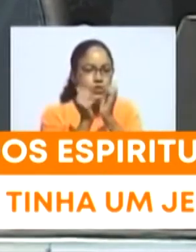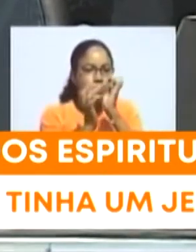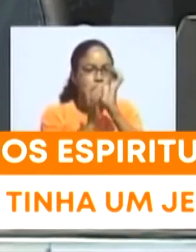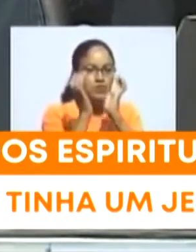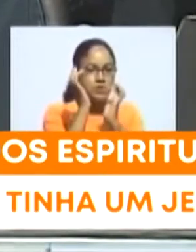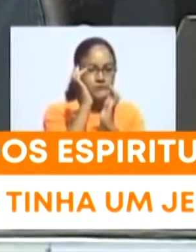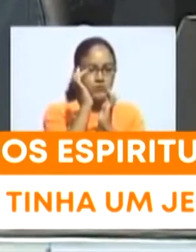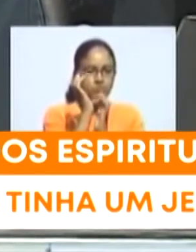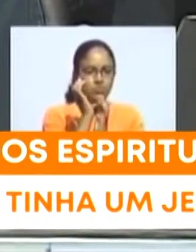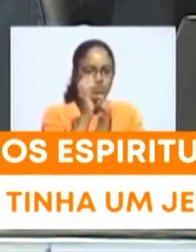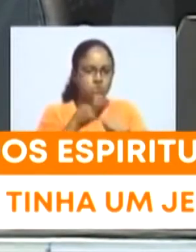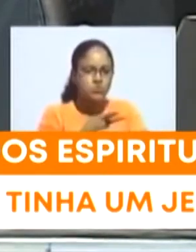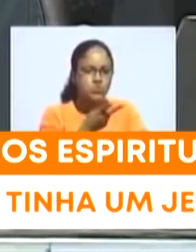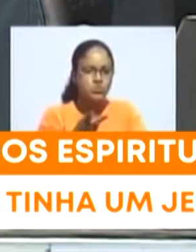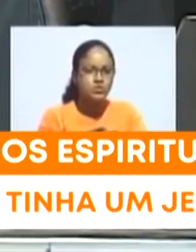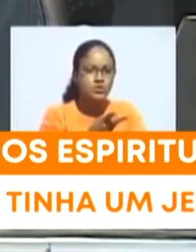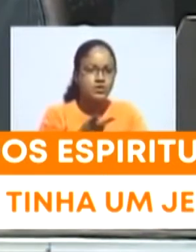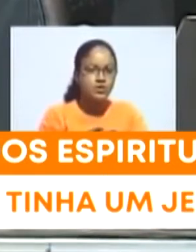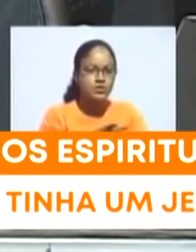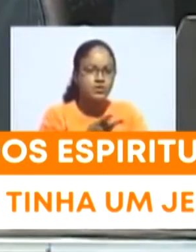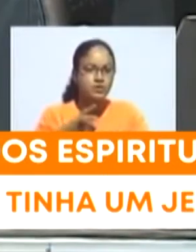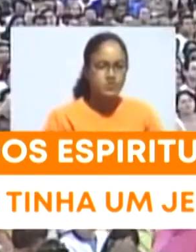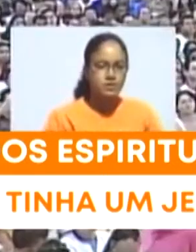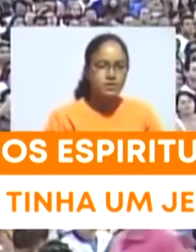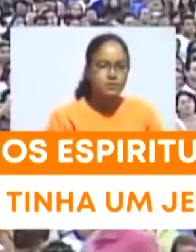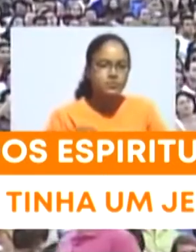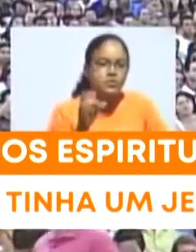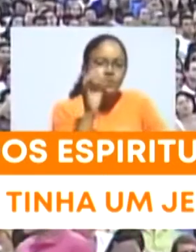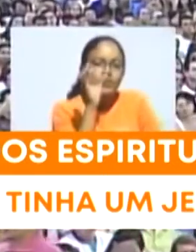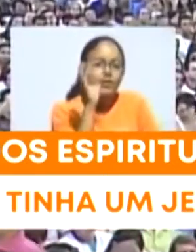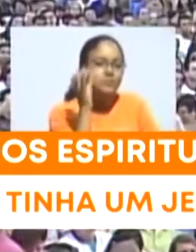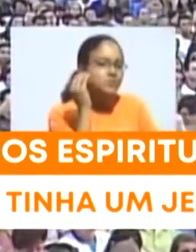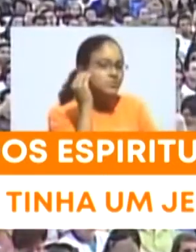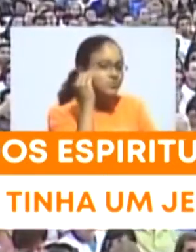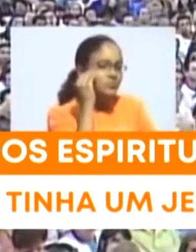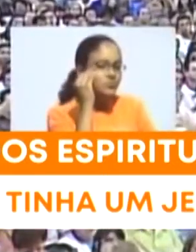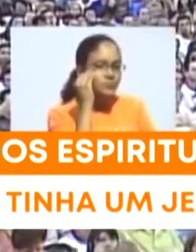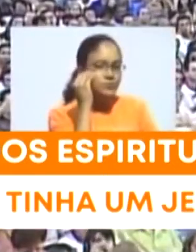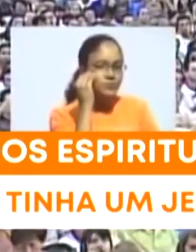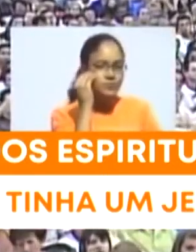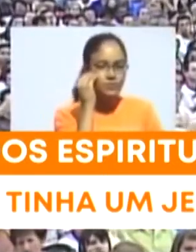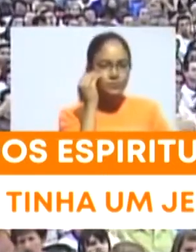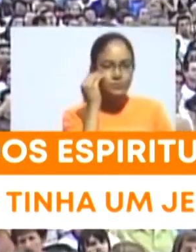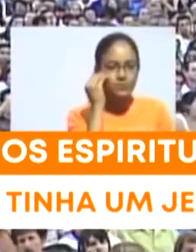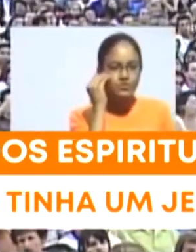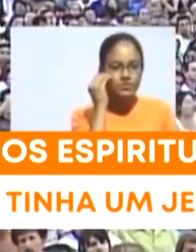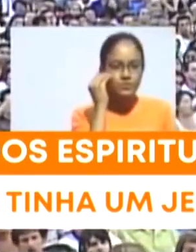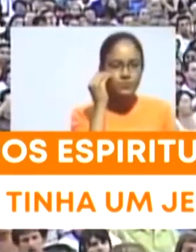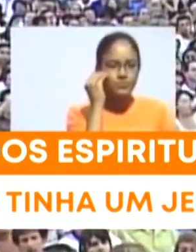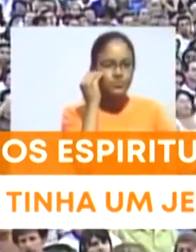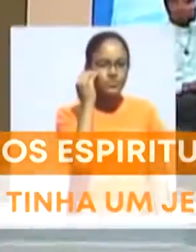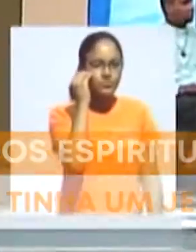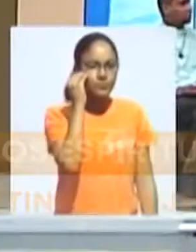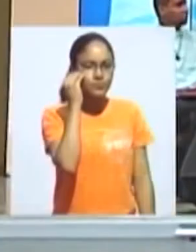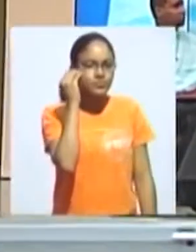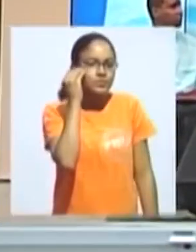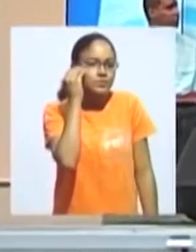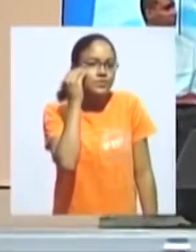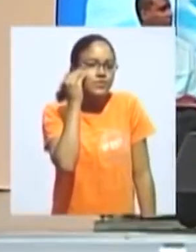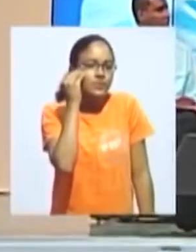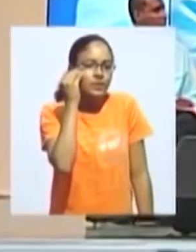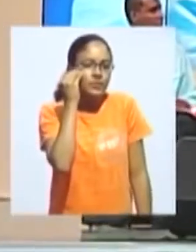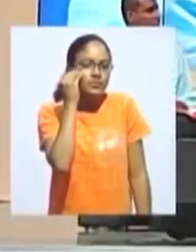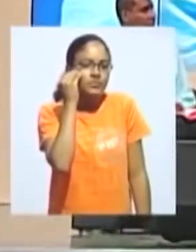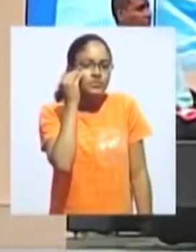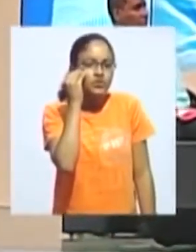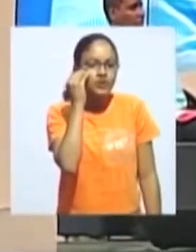de suas pregações mais admiradas no evento Hosana Brasil da comunidade Canção Nova. Fraco e debilitado devido